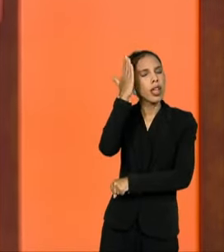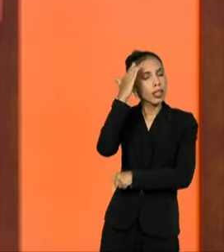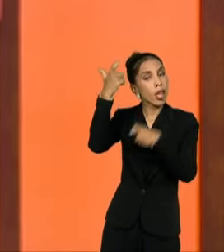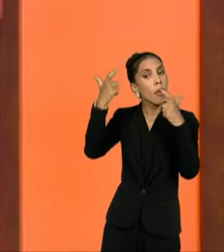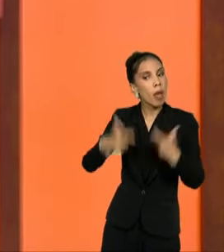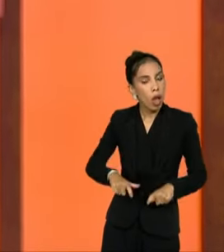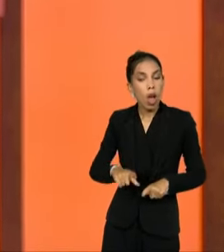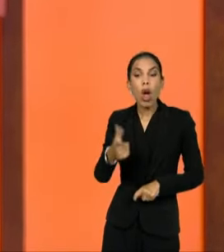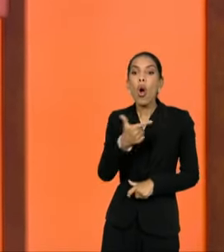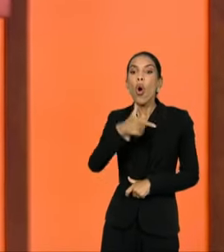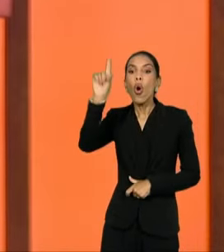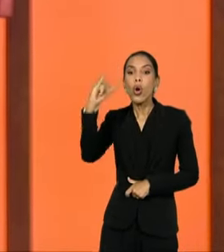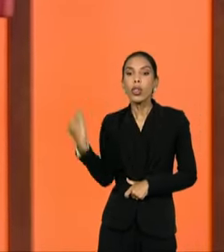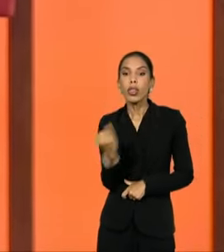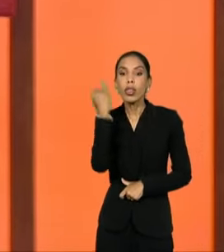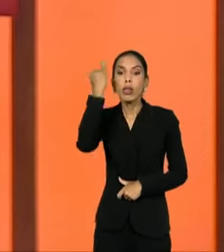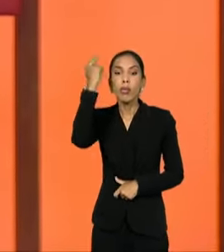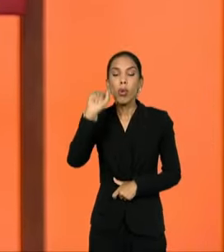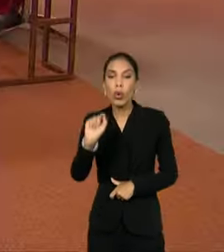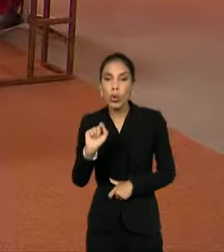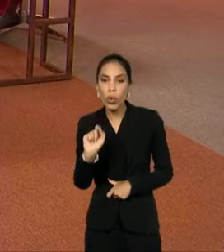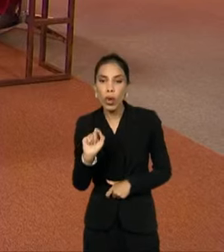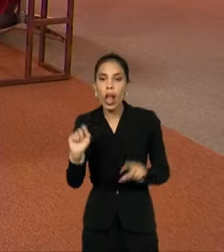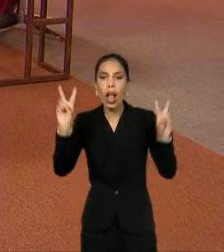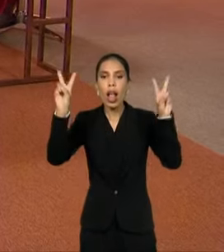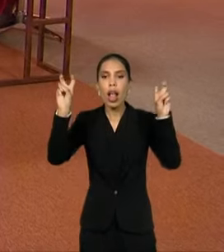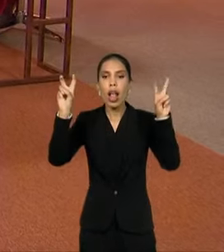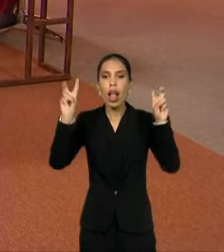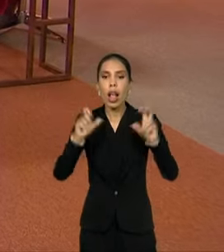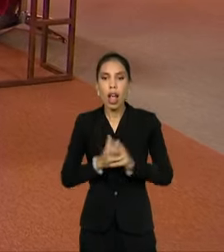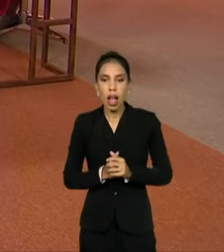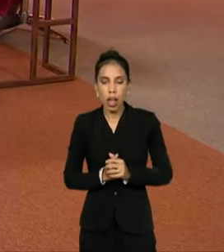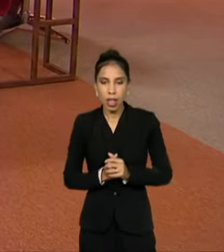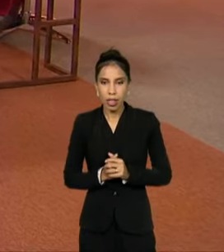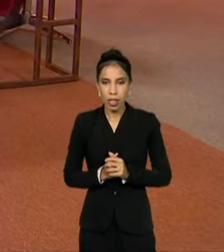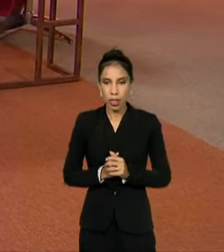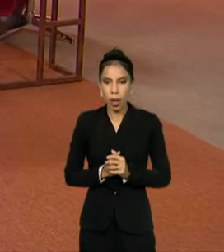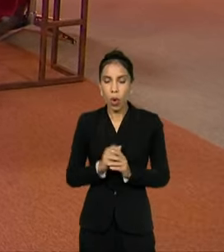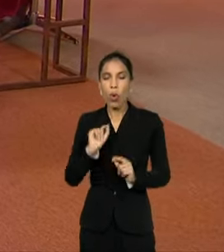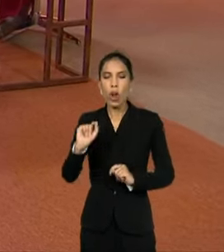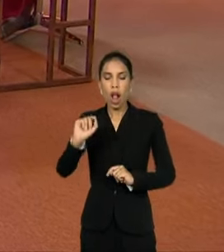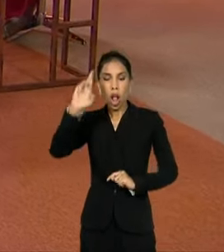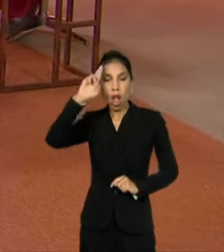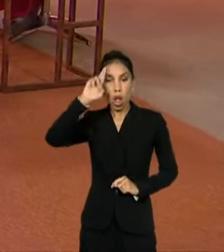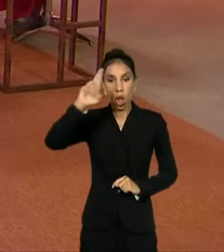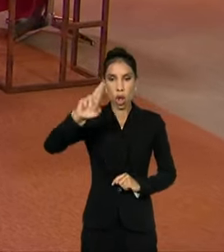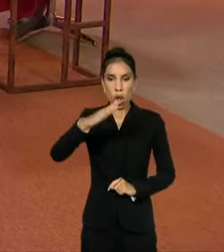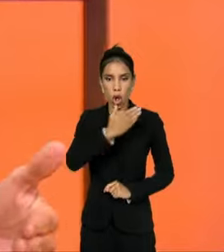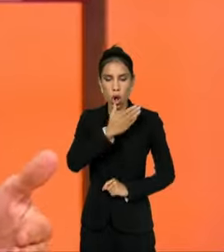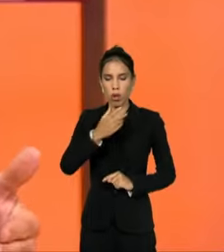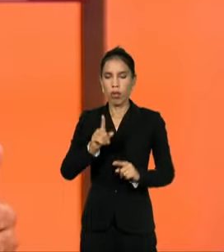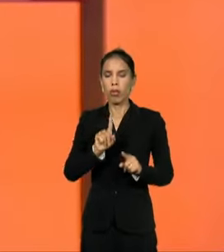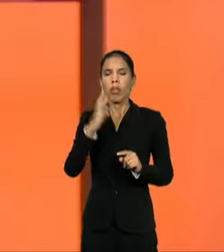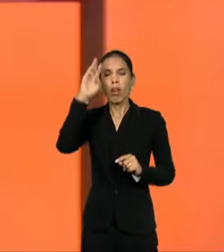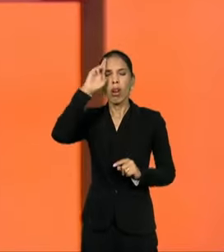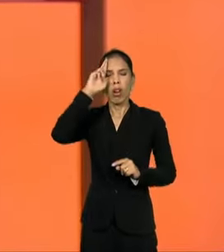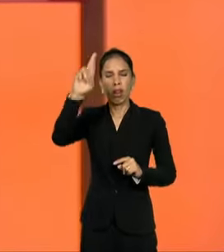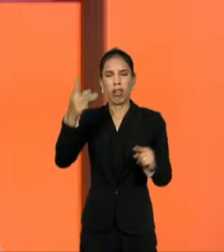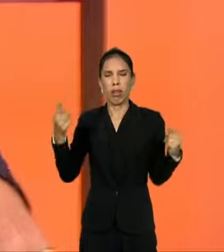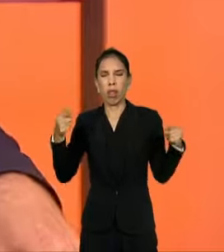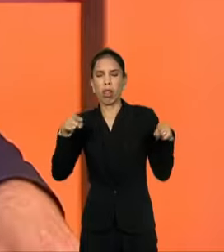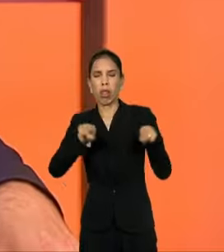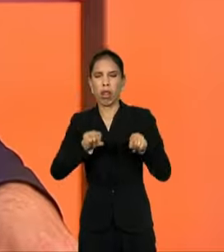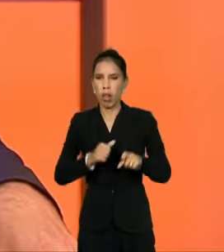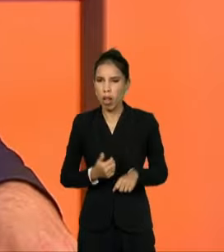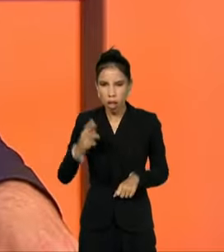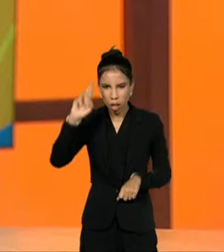a gente utiliza, que na época se utilizava muito uma expressão que era Estado paralelo. Uhum. Estado paralelo, Estado paralelo. E a gente fala o